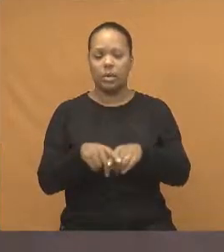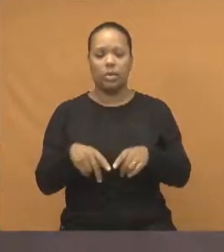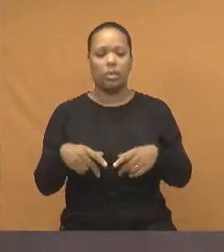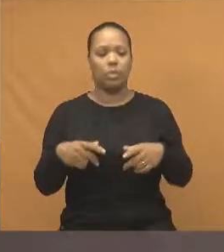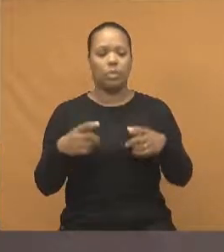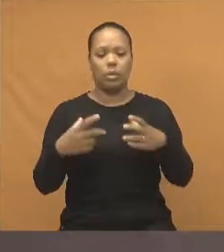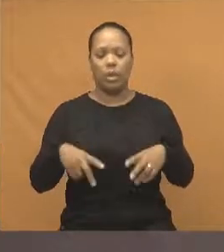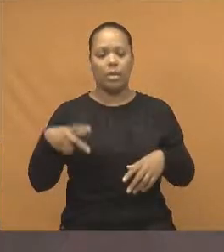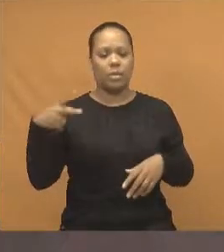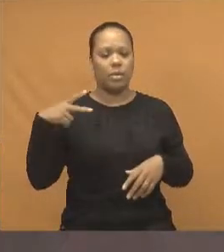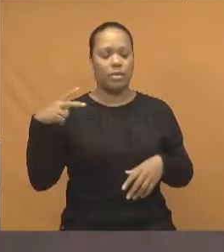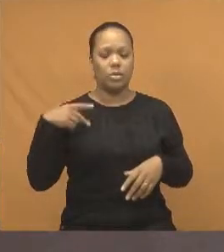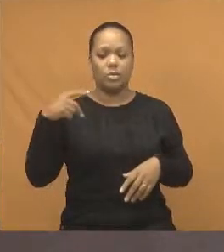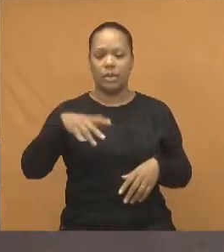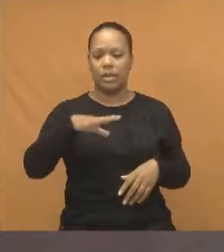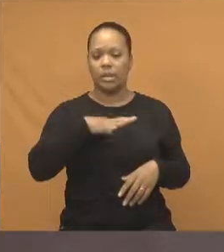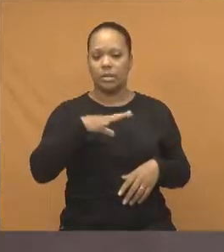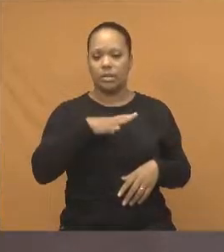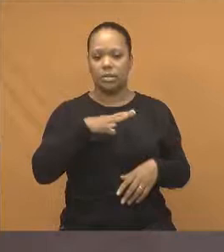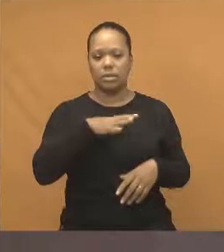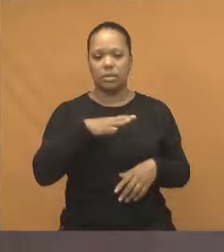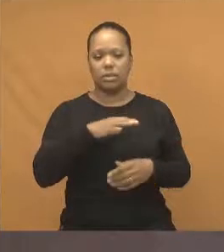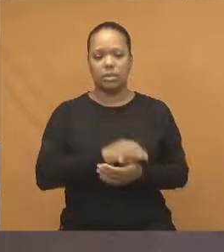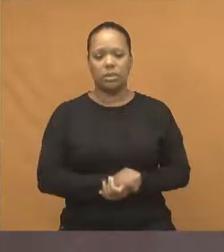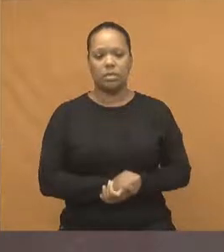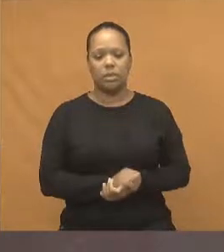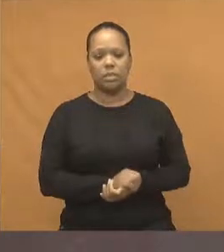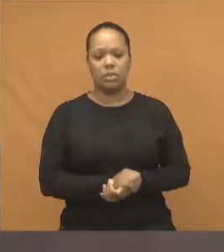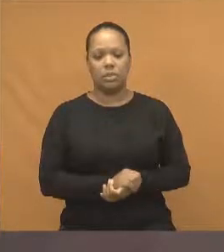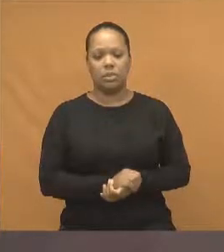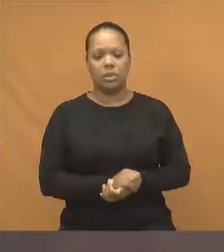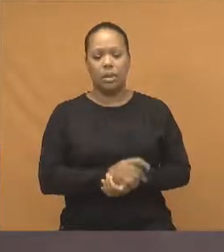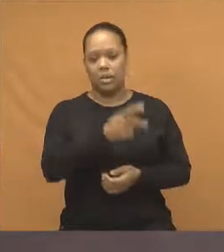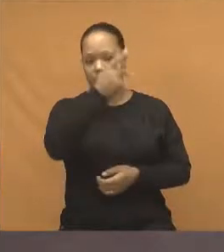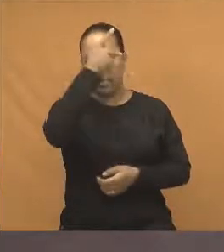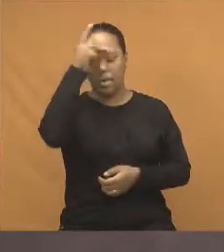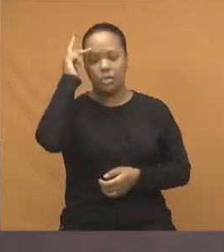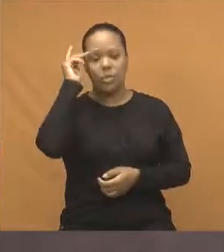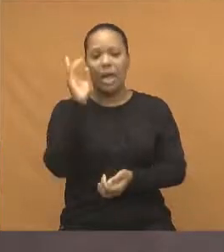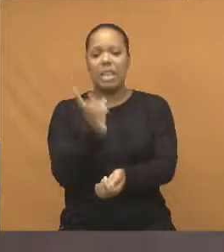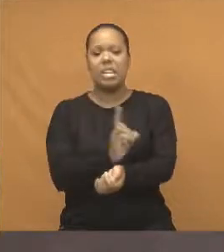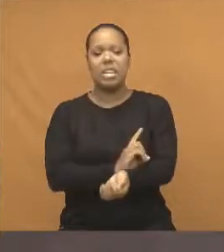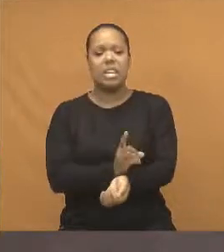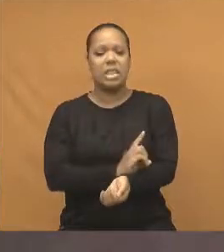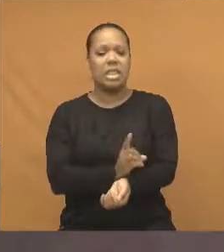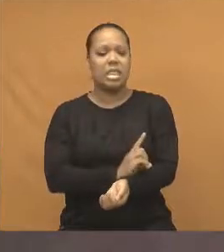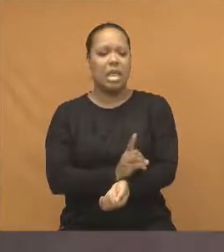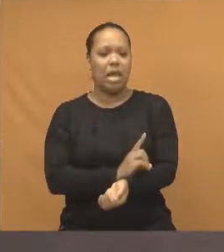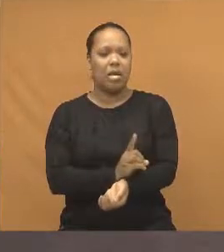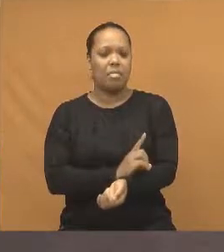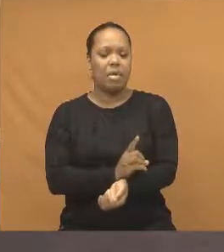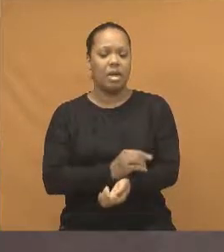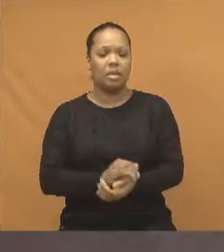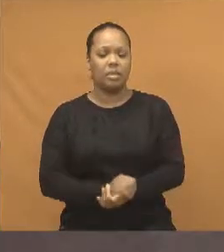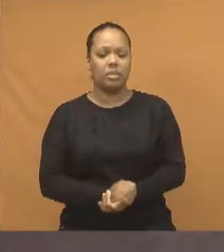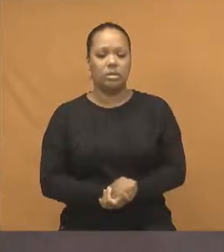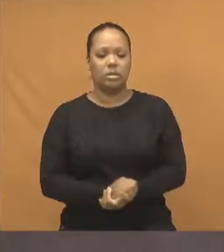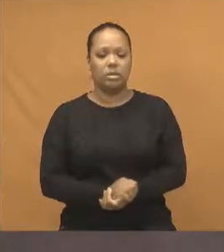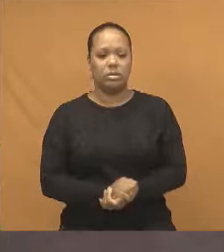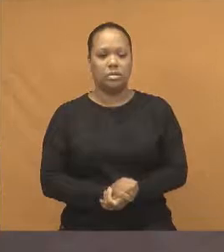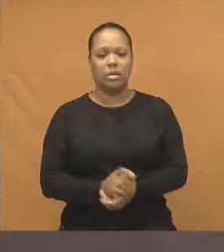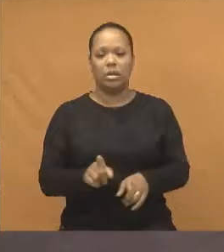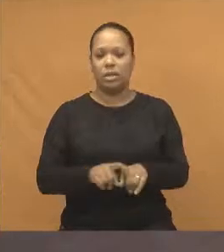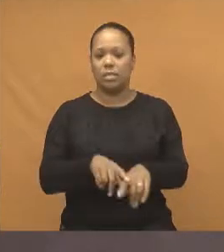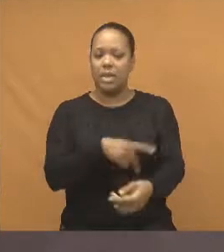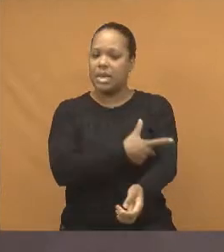do município de Jacareí a pacientes diabéticos na realização de